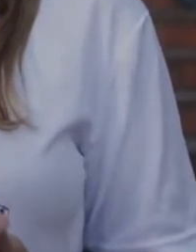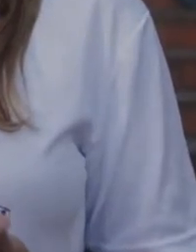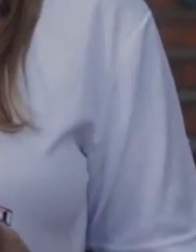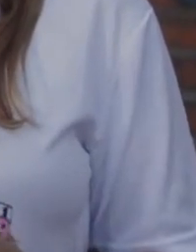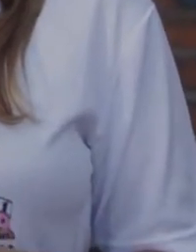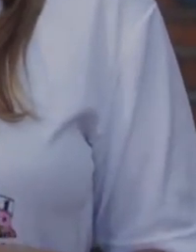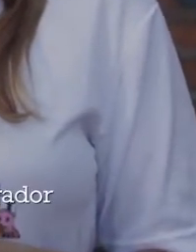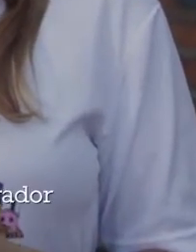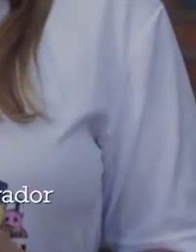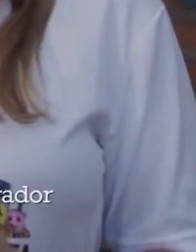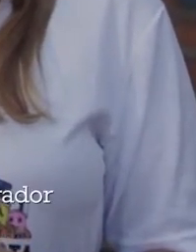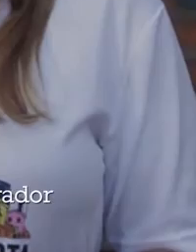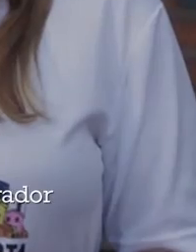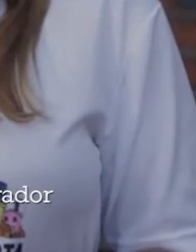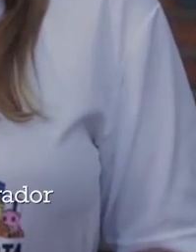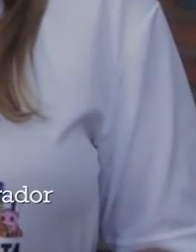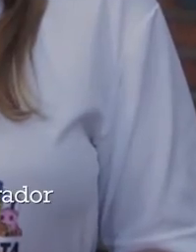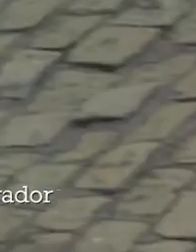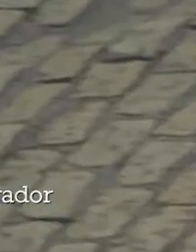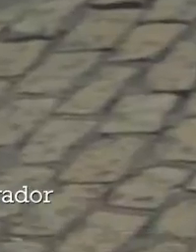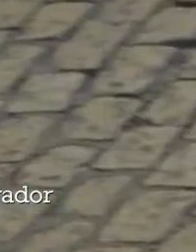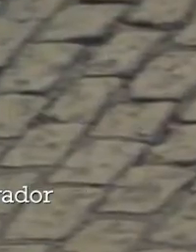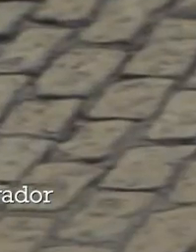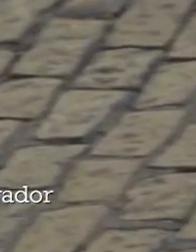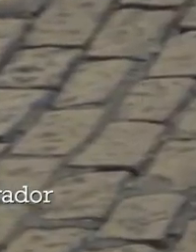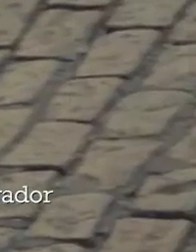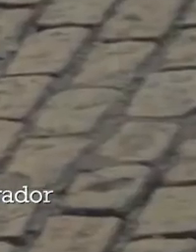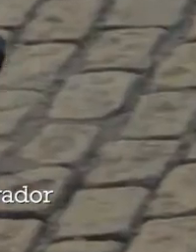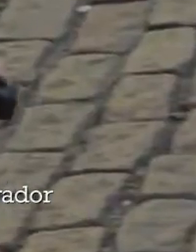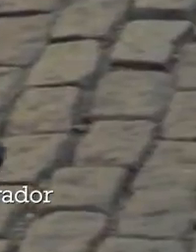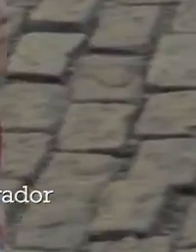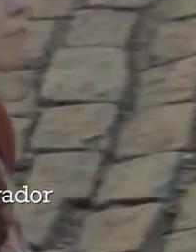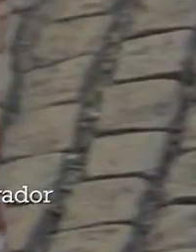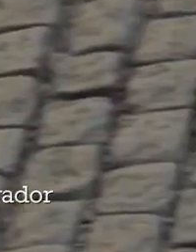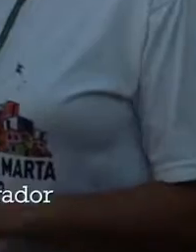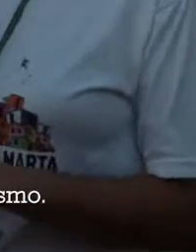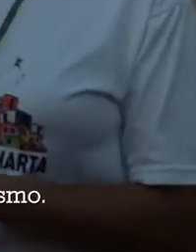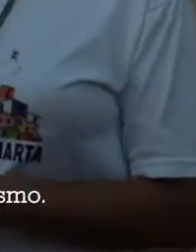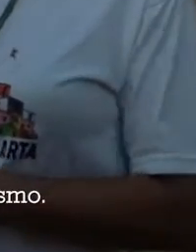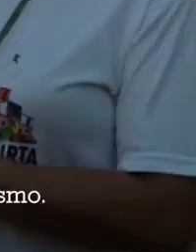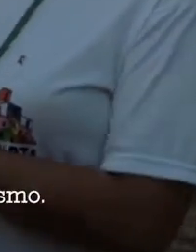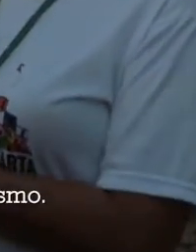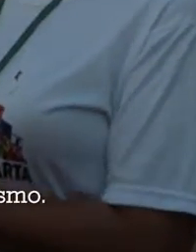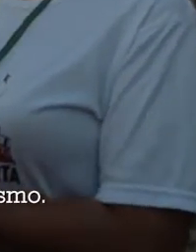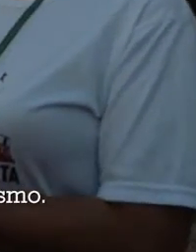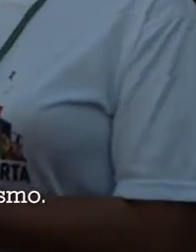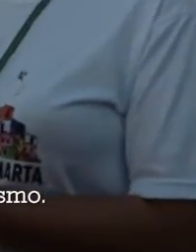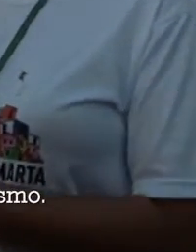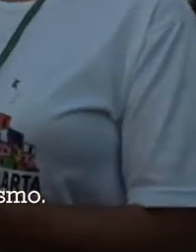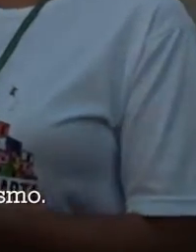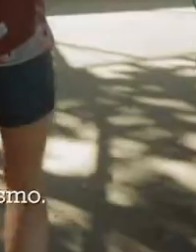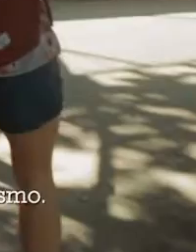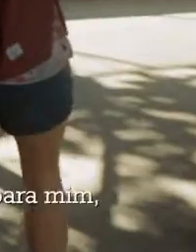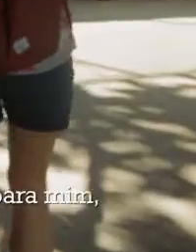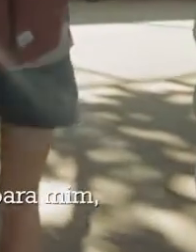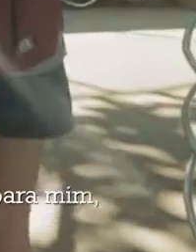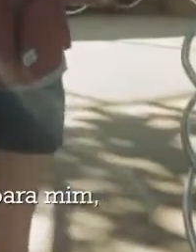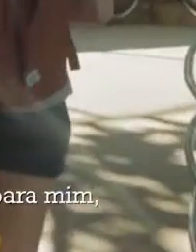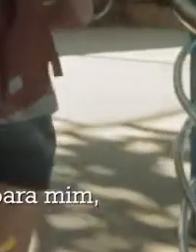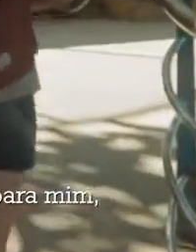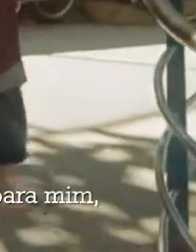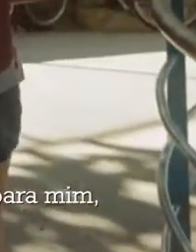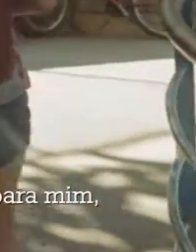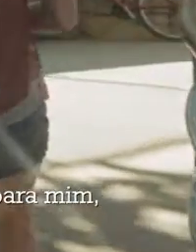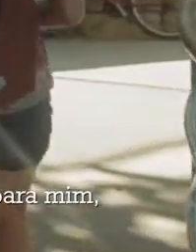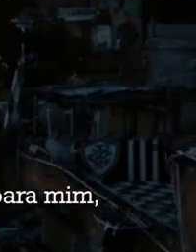5 anos atrás, entrou aqui um projeto que incentivava o morador a trabalhar com o turismo e empreendedorismo. Então, a